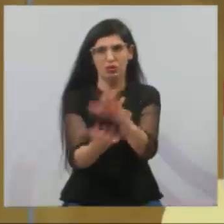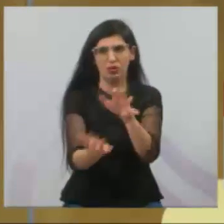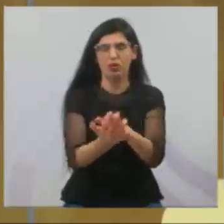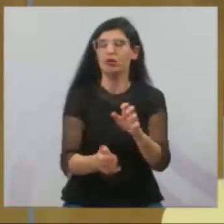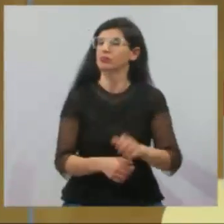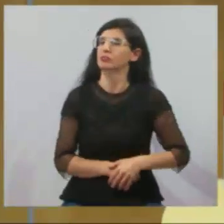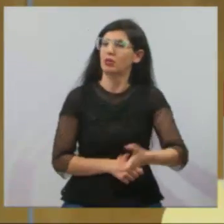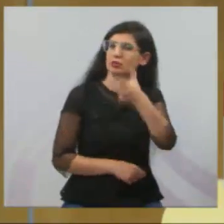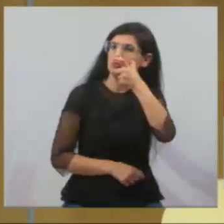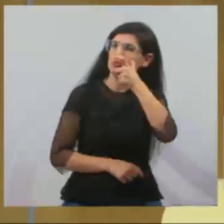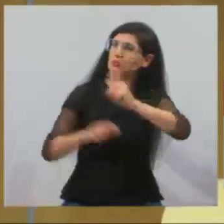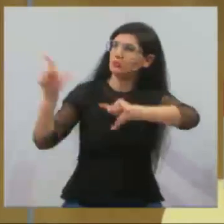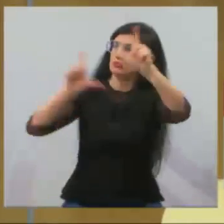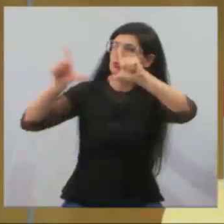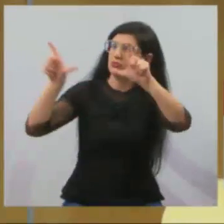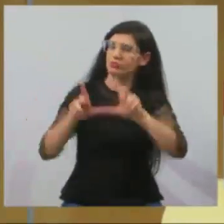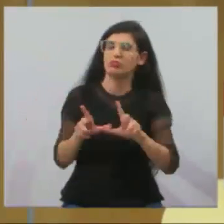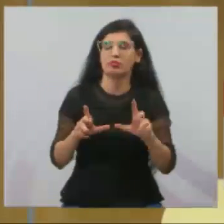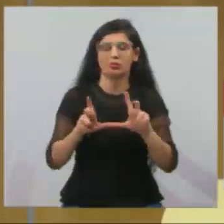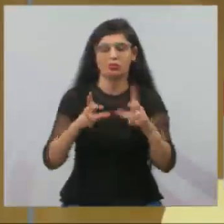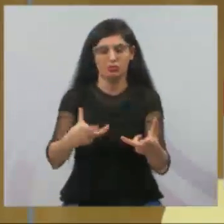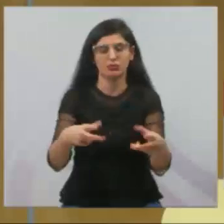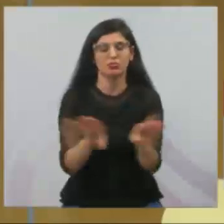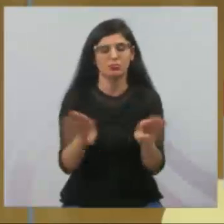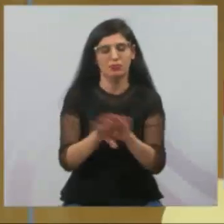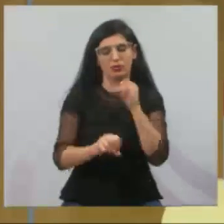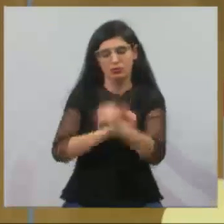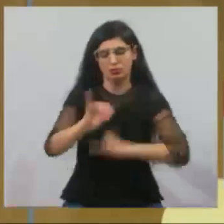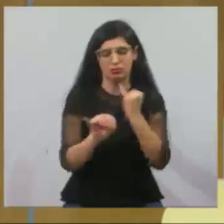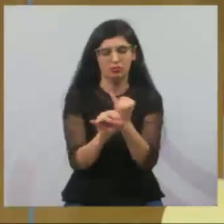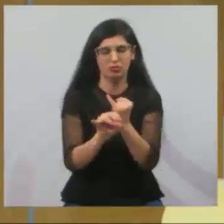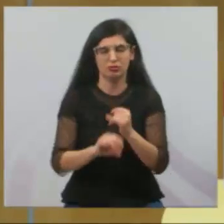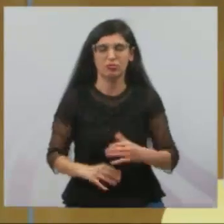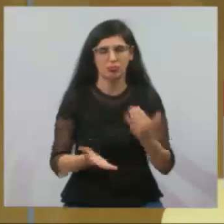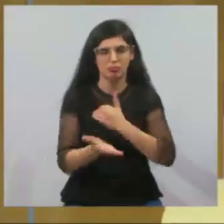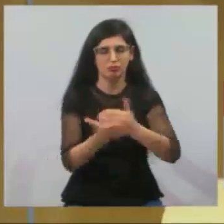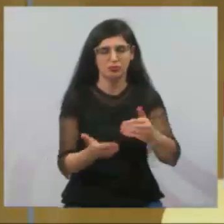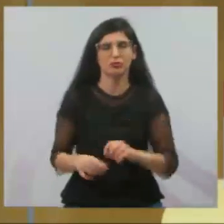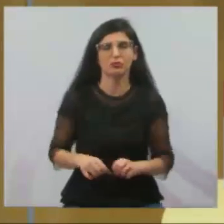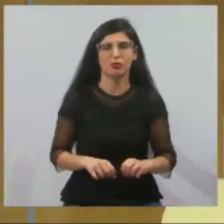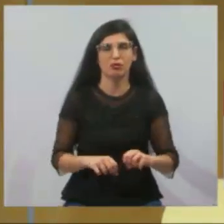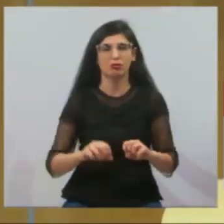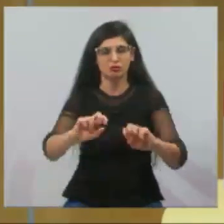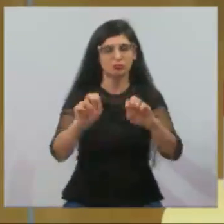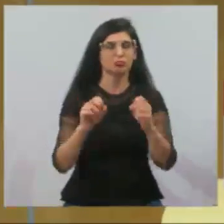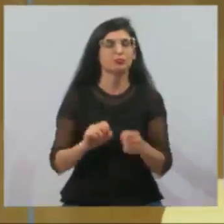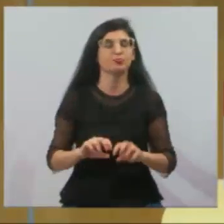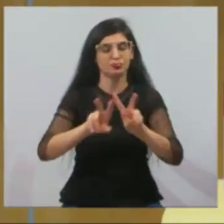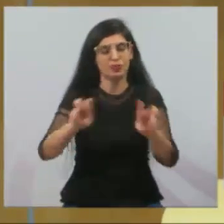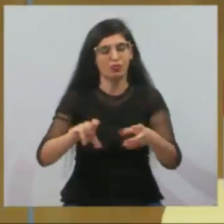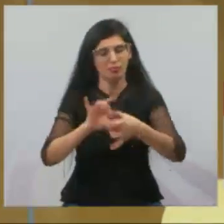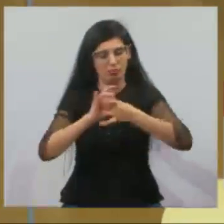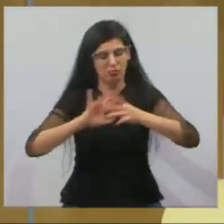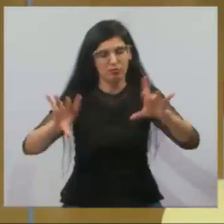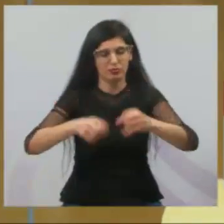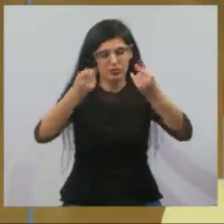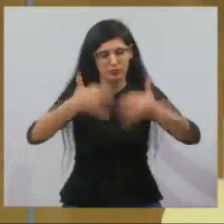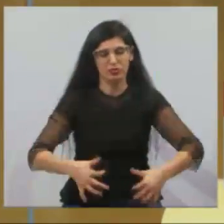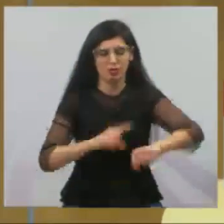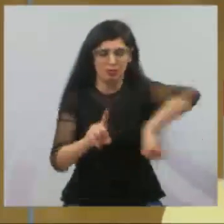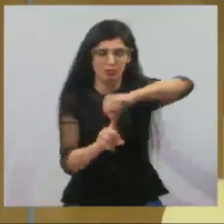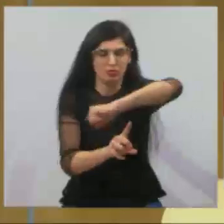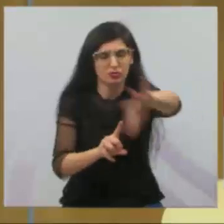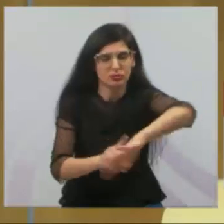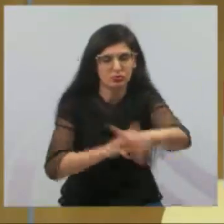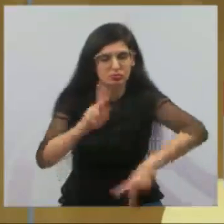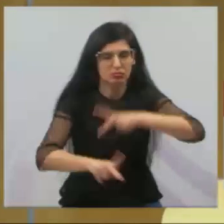TV Câmara, através da internet e da TV. Bom, queria começar aqui meu tema livre, dando uma explicação para a população, uma